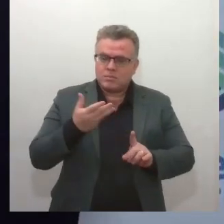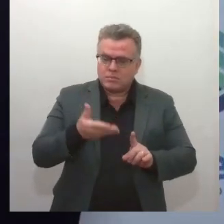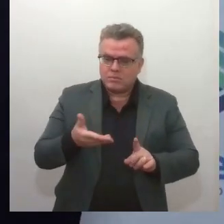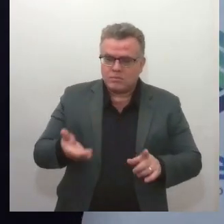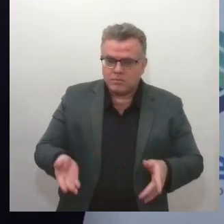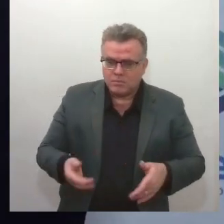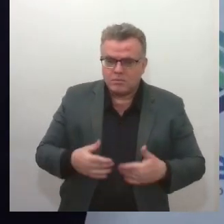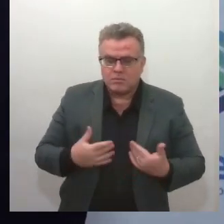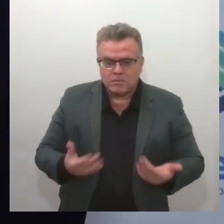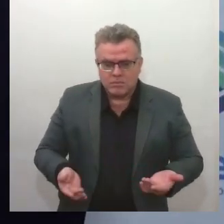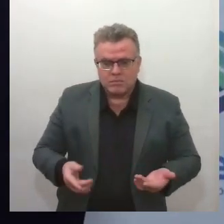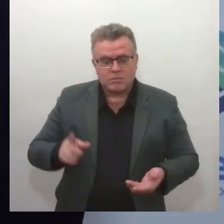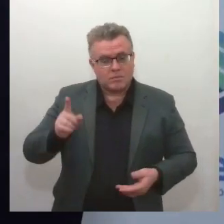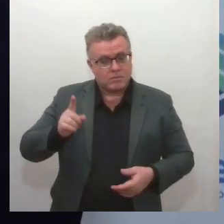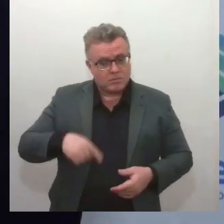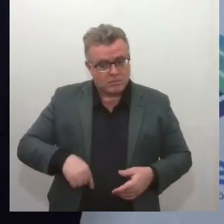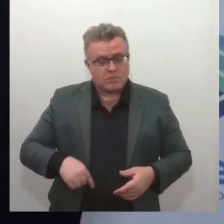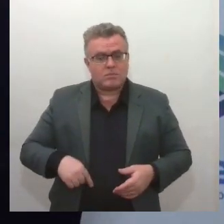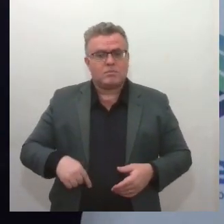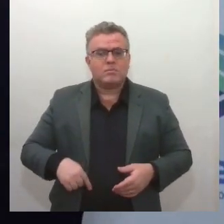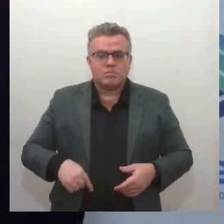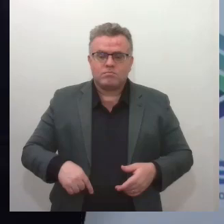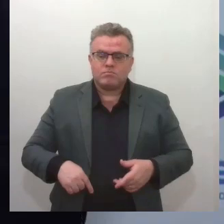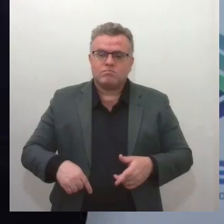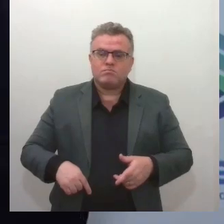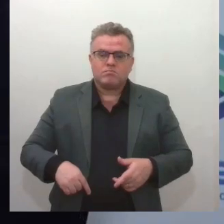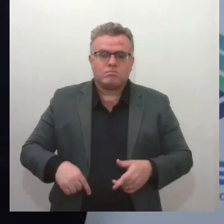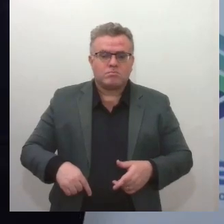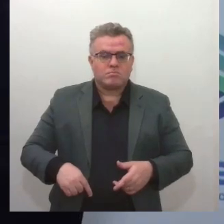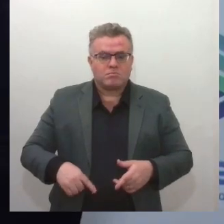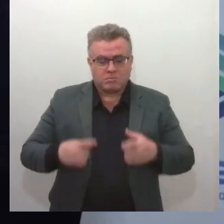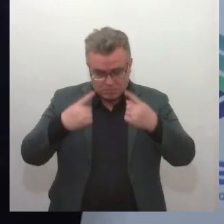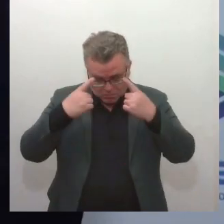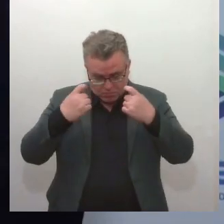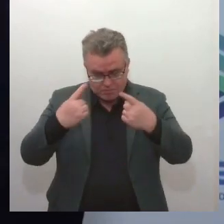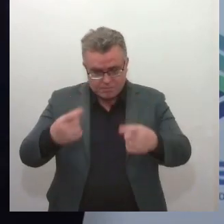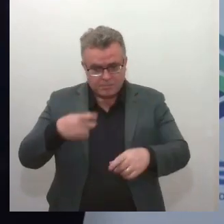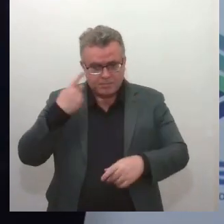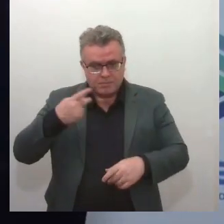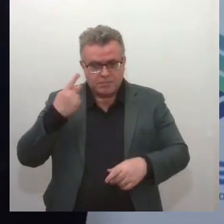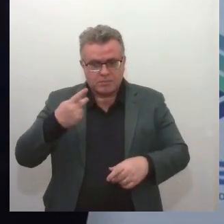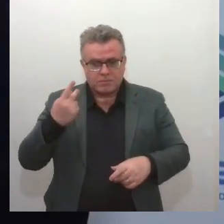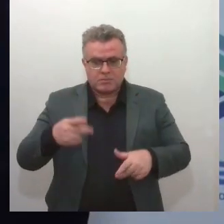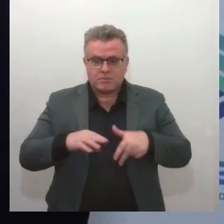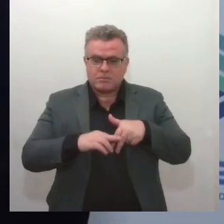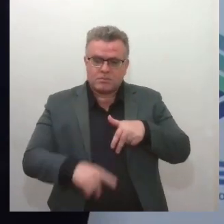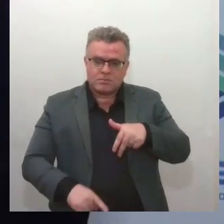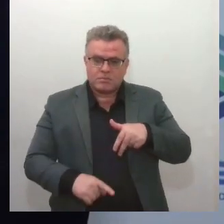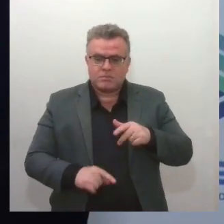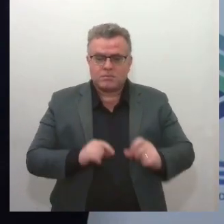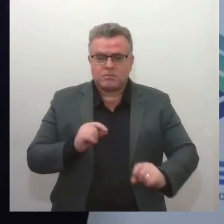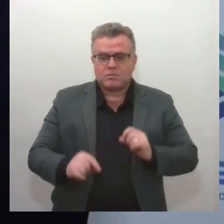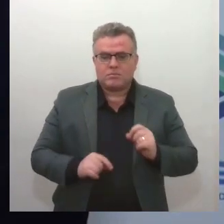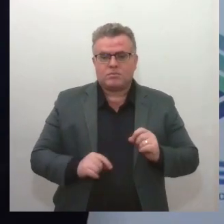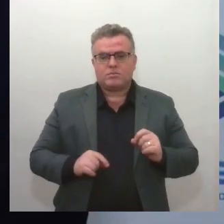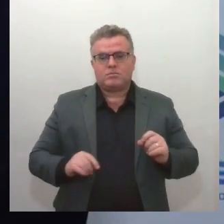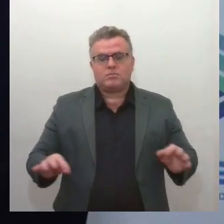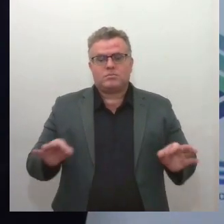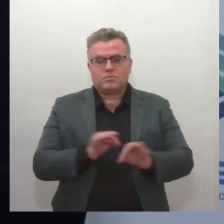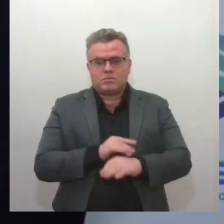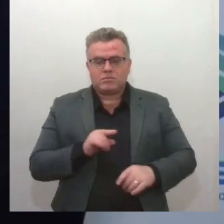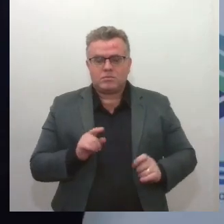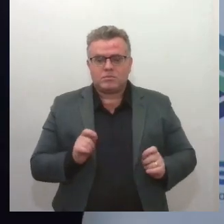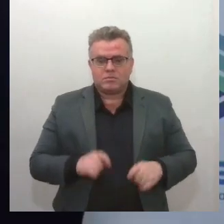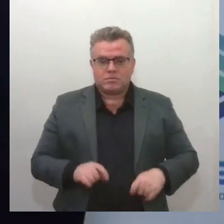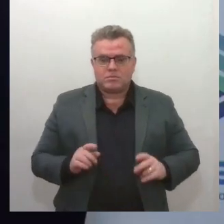de gênero, né, a investigação, né, e a conclusão desse assassinato é muito